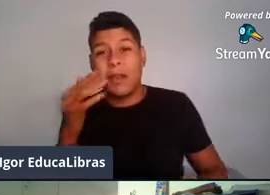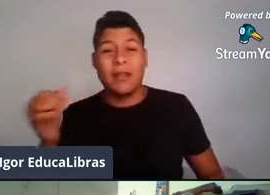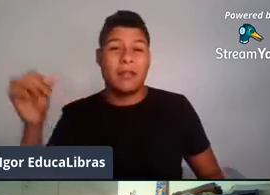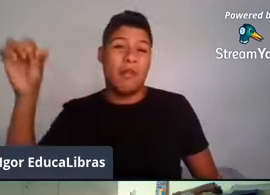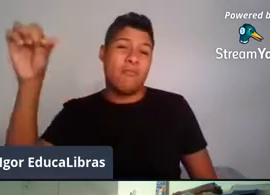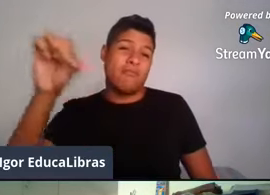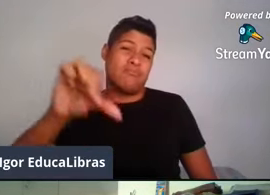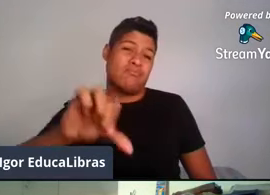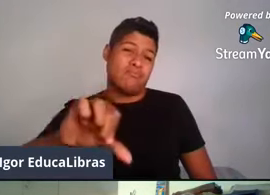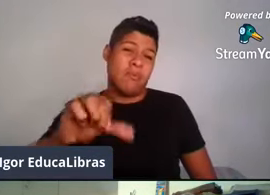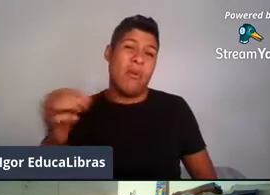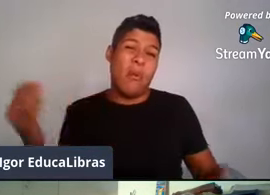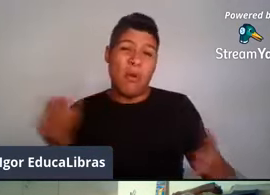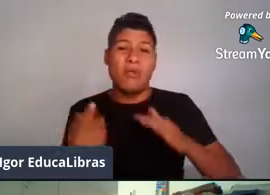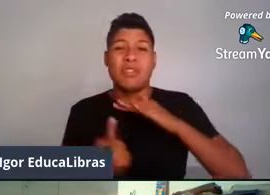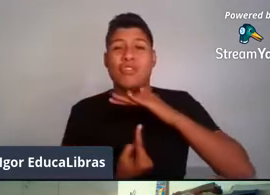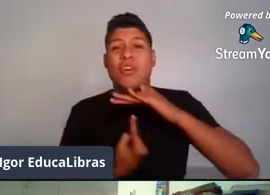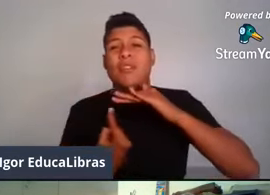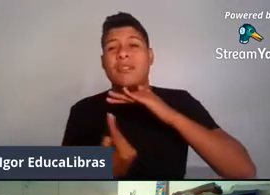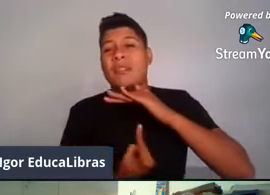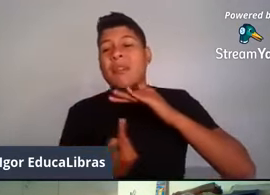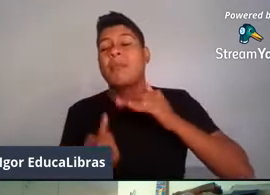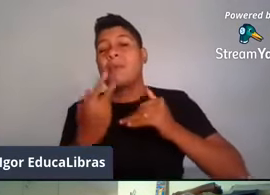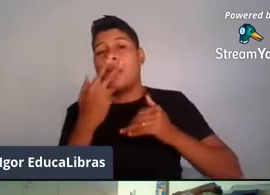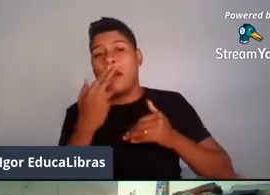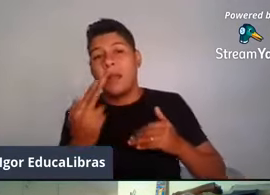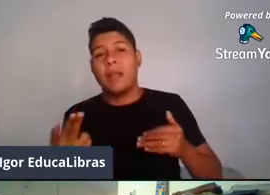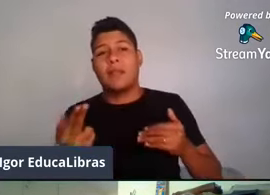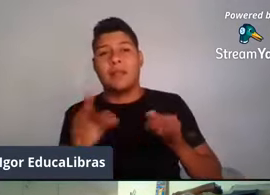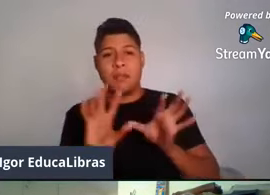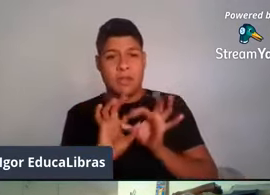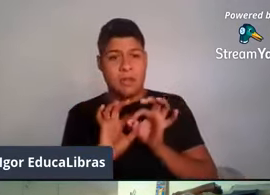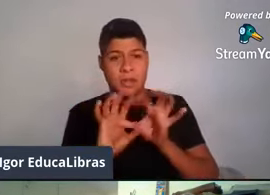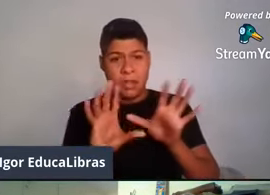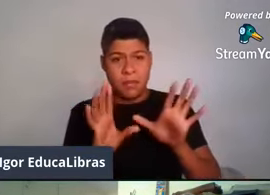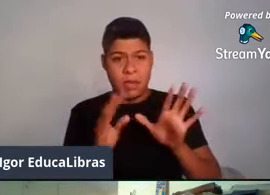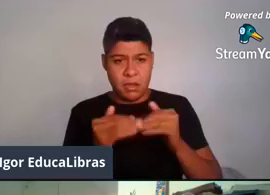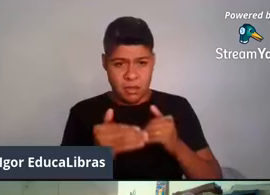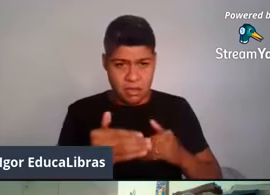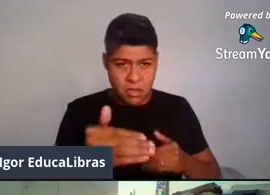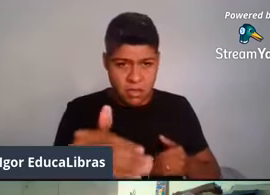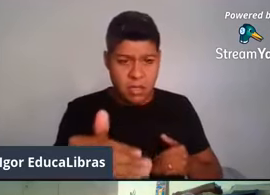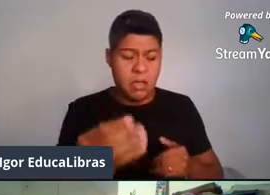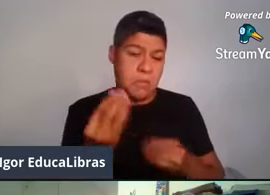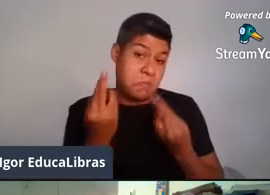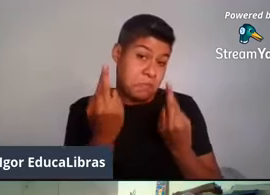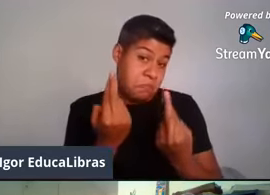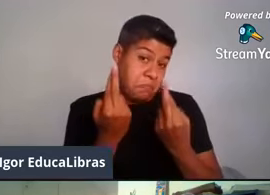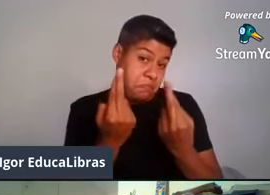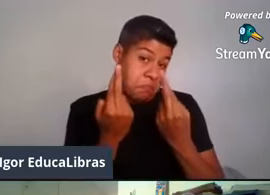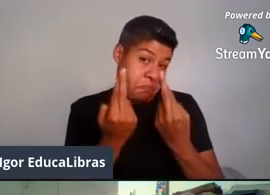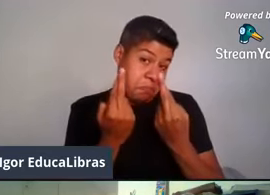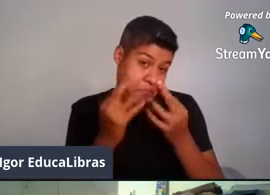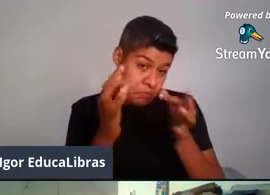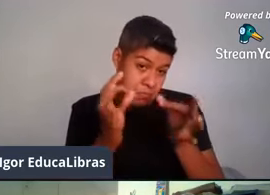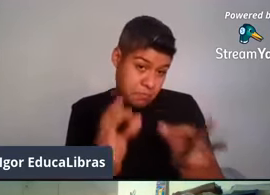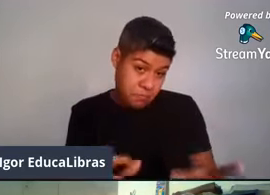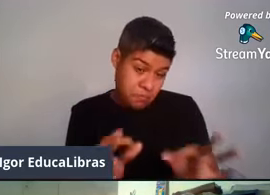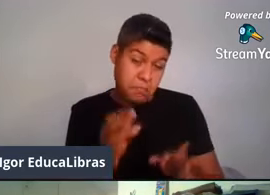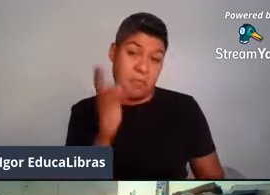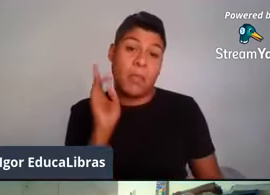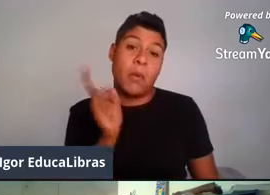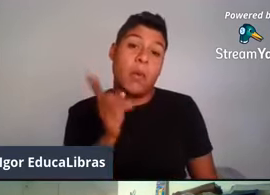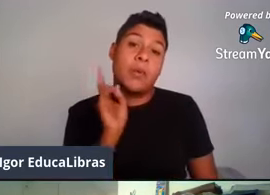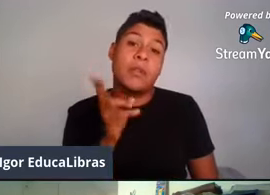vivendo um isolamento que vai flexibilizar agora um pouco, provavelmente, espero que dê certo, mas que vai